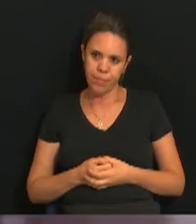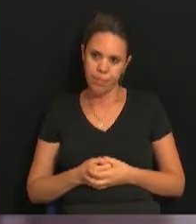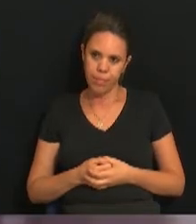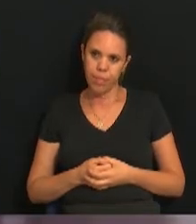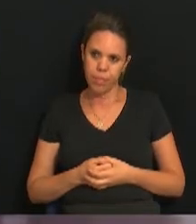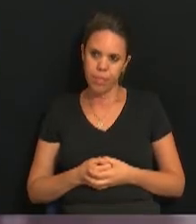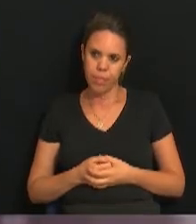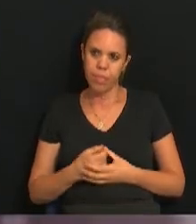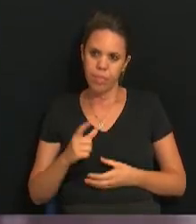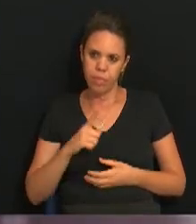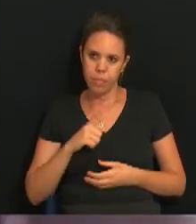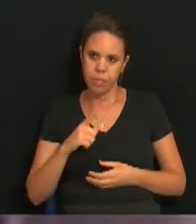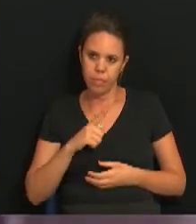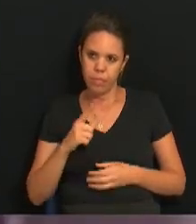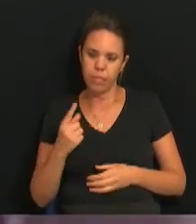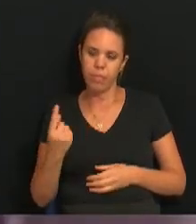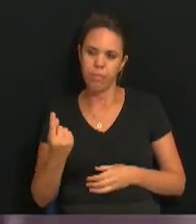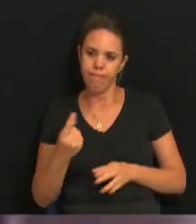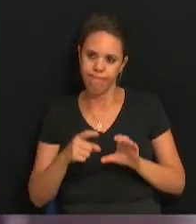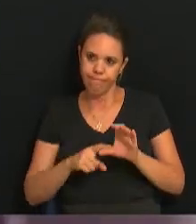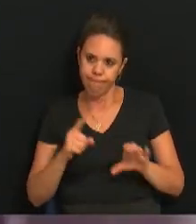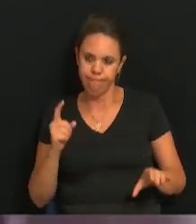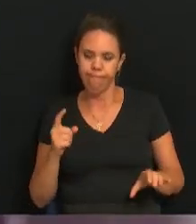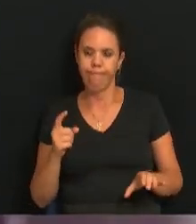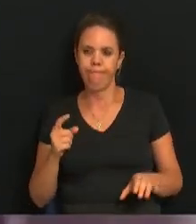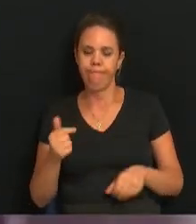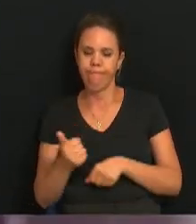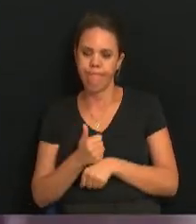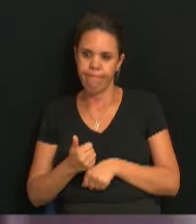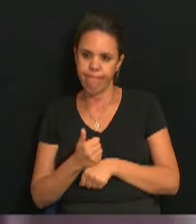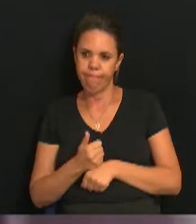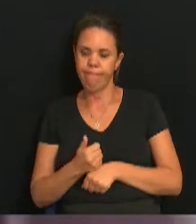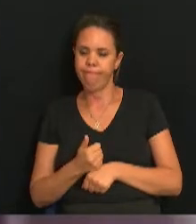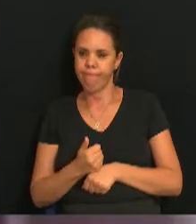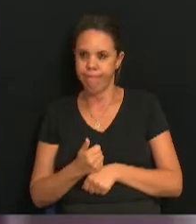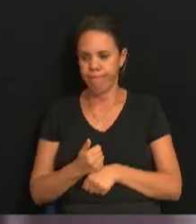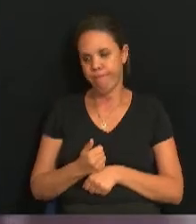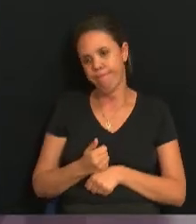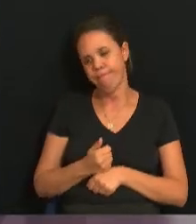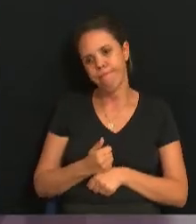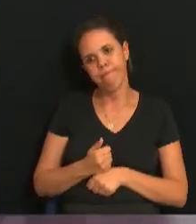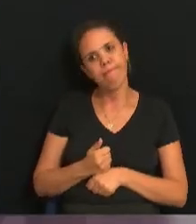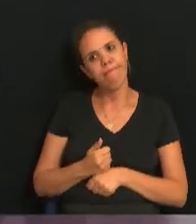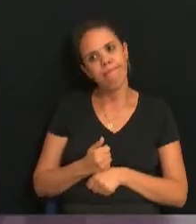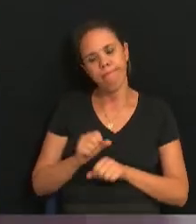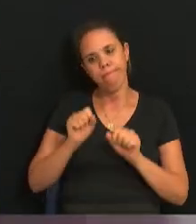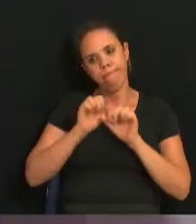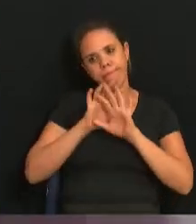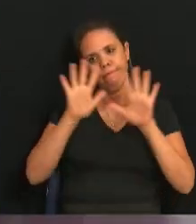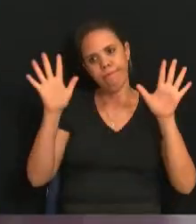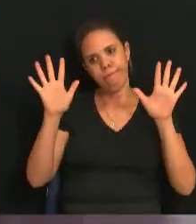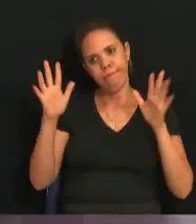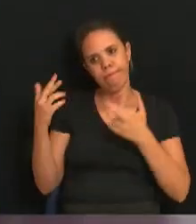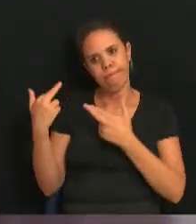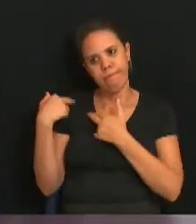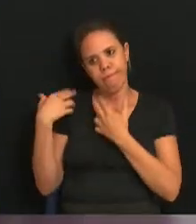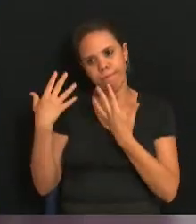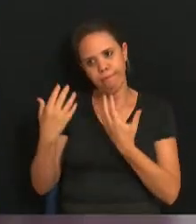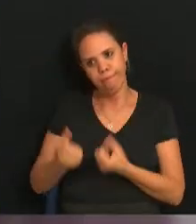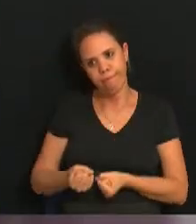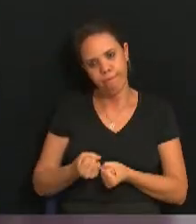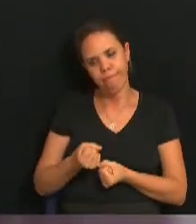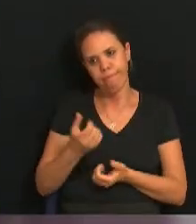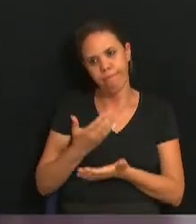cargo, né? Aí, outros pontos que a gente coloca também é sobre a transparência na atribuição de aula.